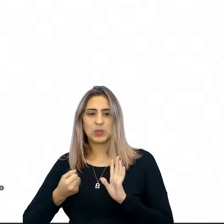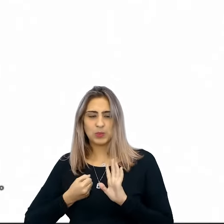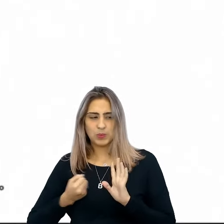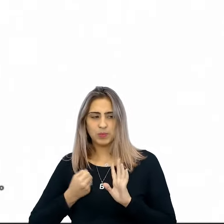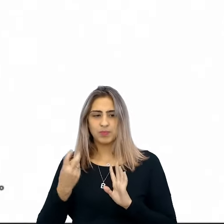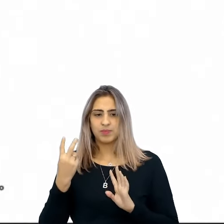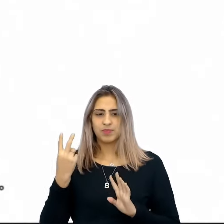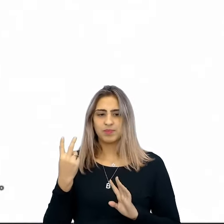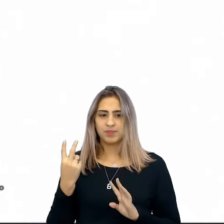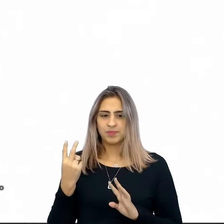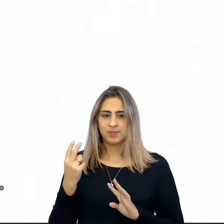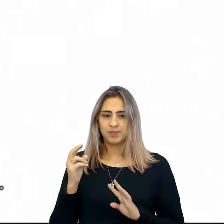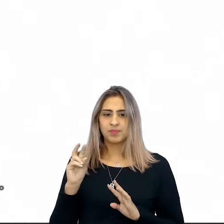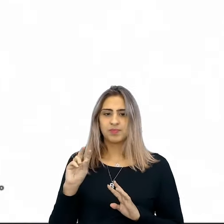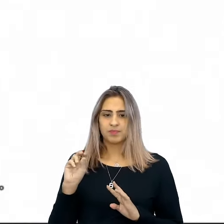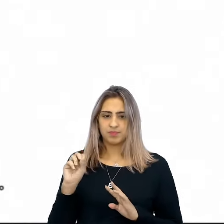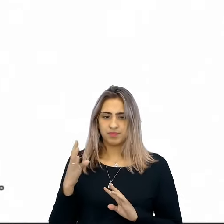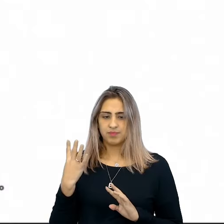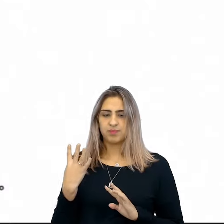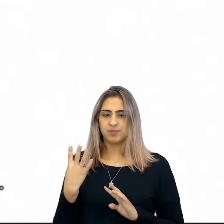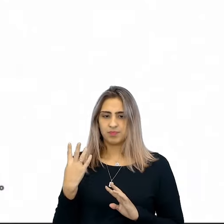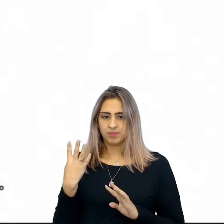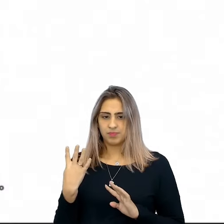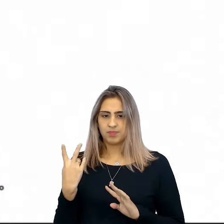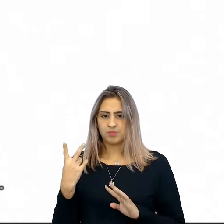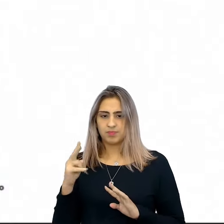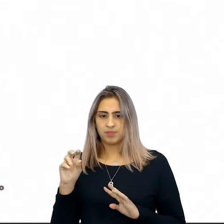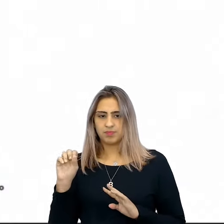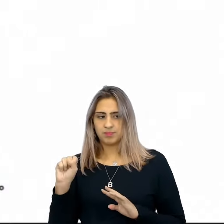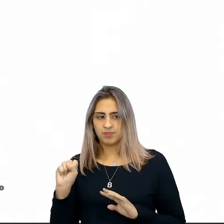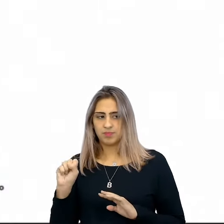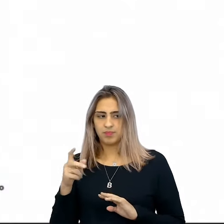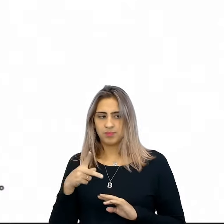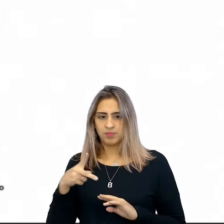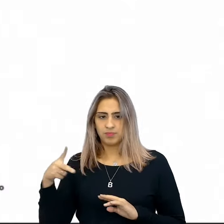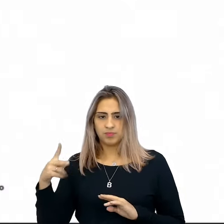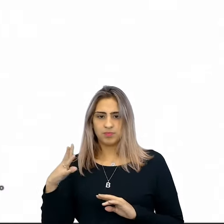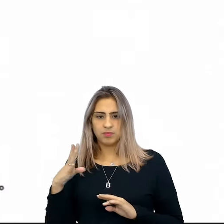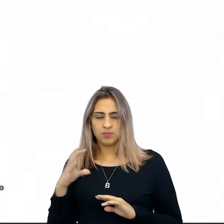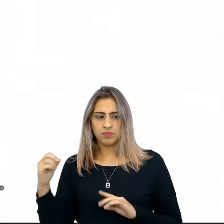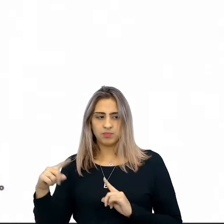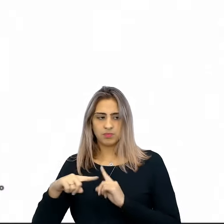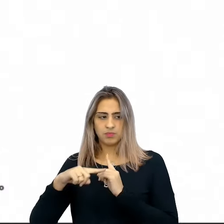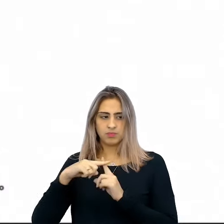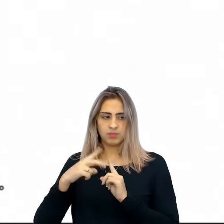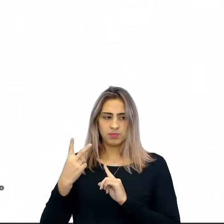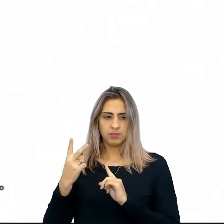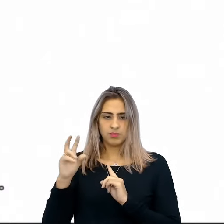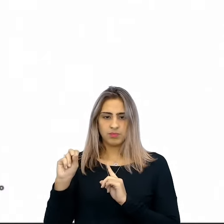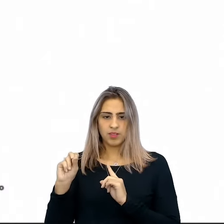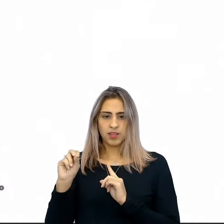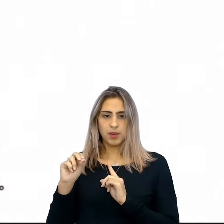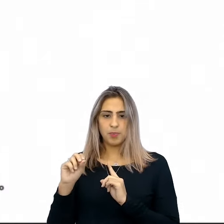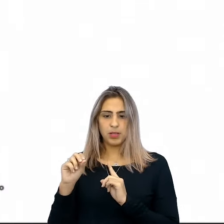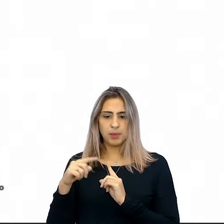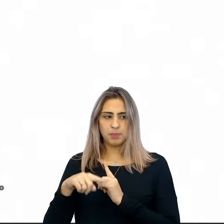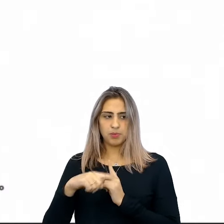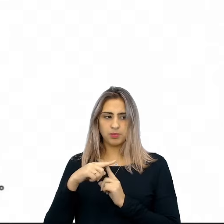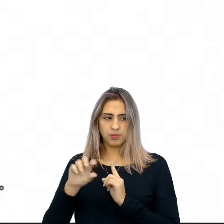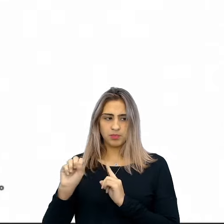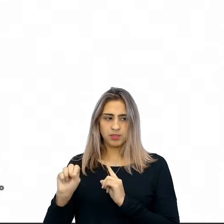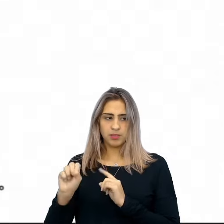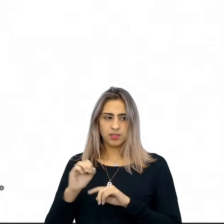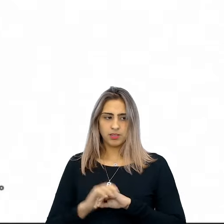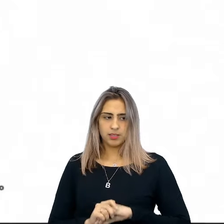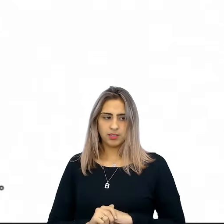428, observou uma possibilidade de decompô-lo. Aí a pergunta é assim, ó, você consegue apresentar